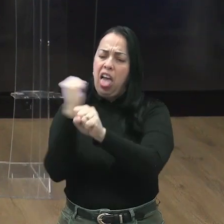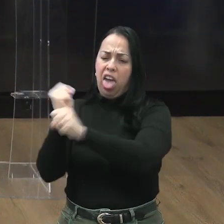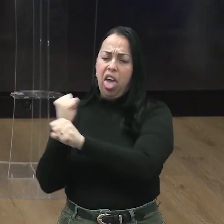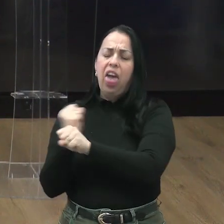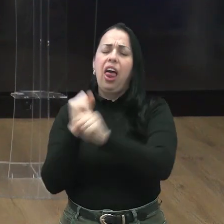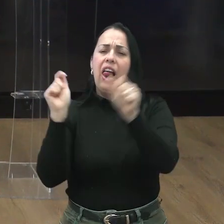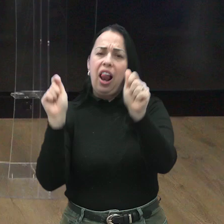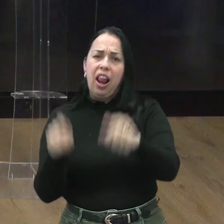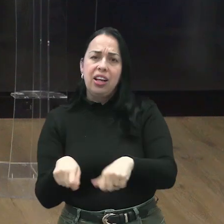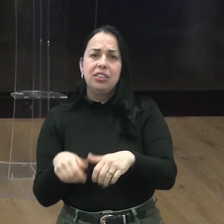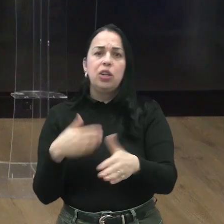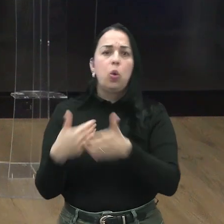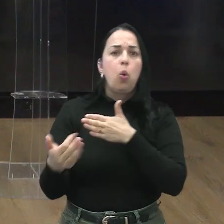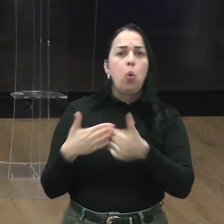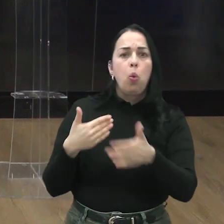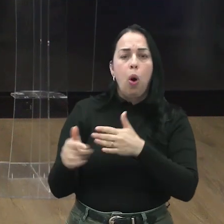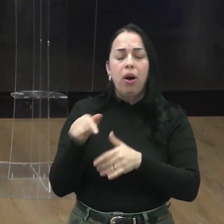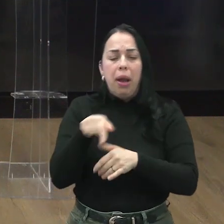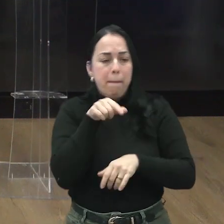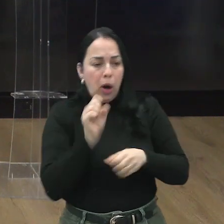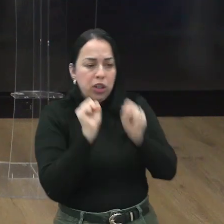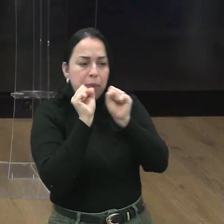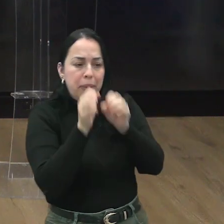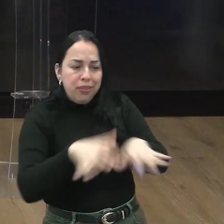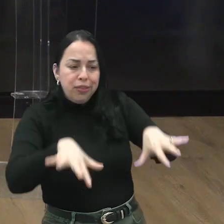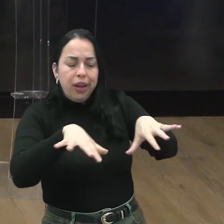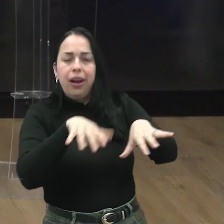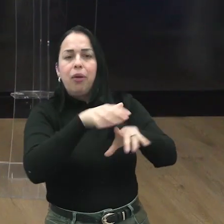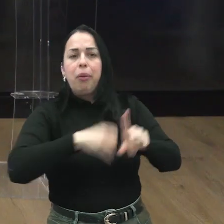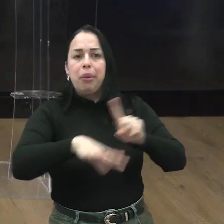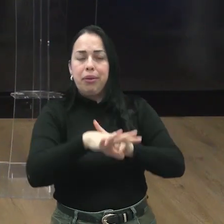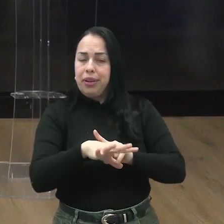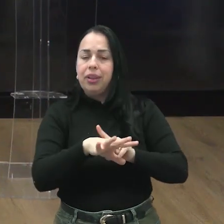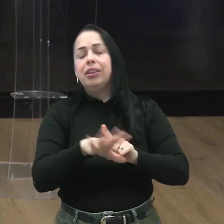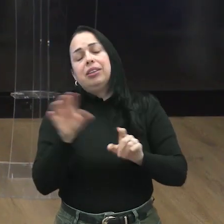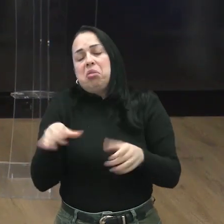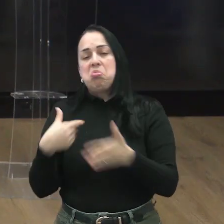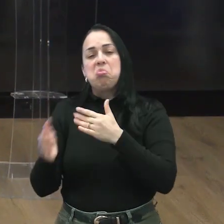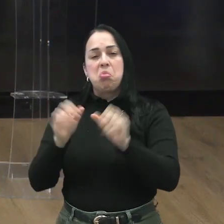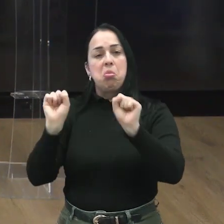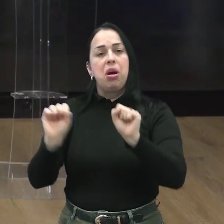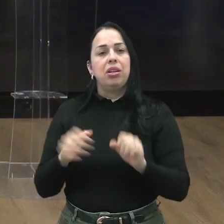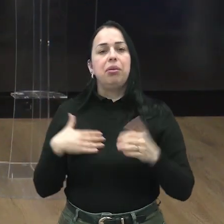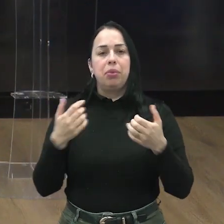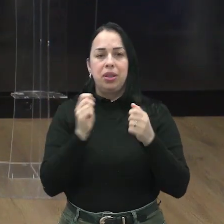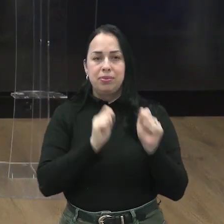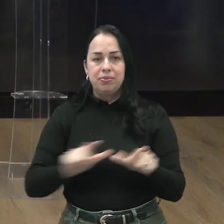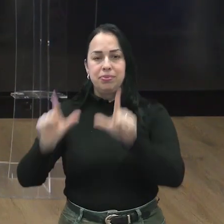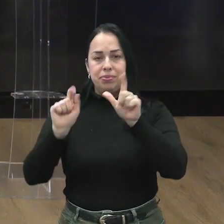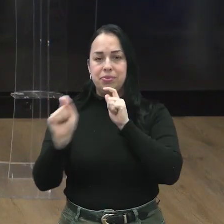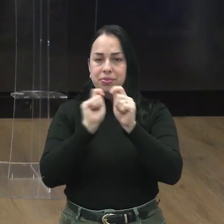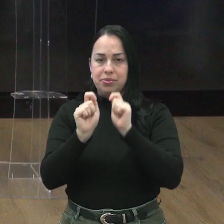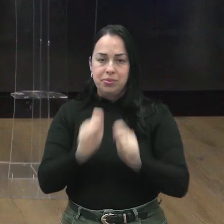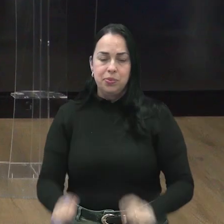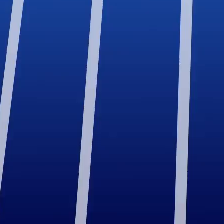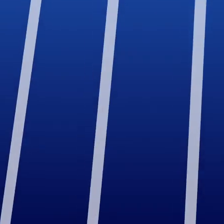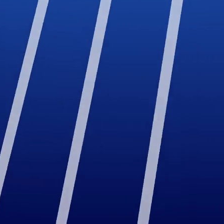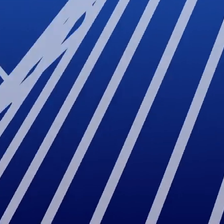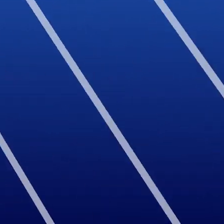e empreendimentos, isso independente do impacto ambiental. Esse é o tema de hoje do Boletim